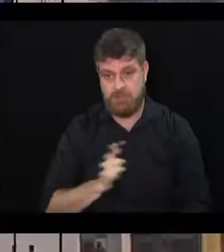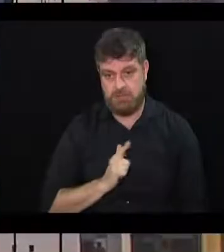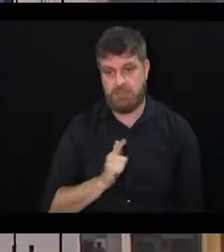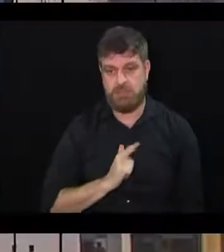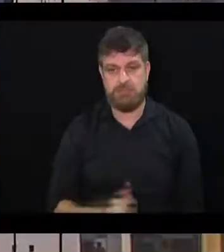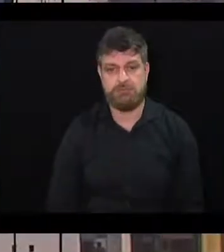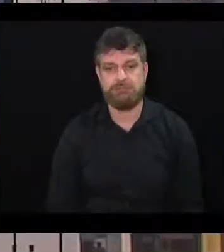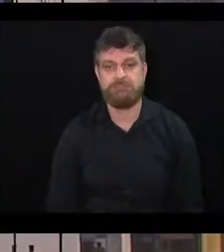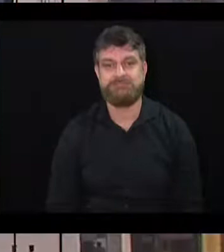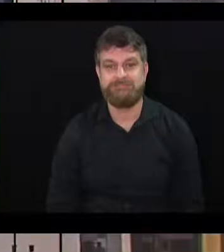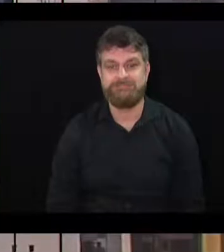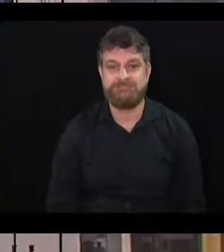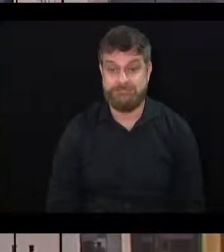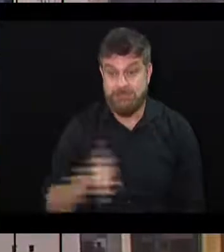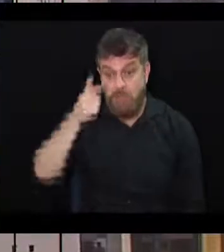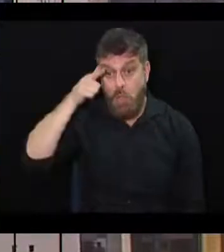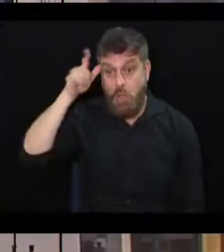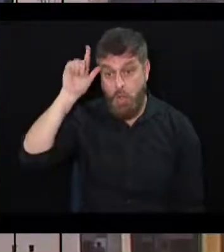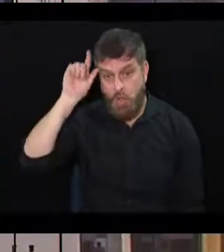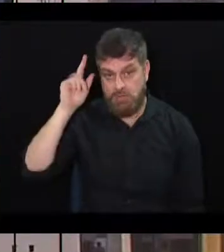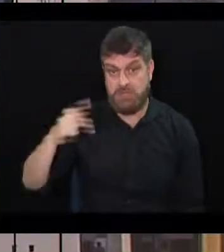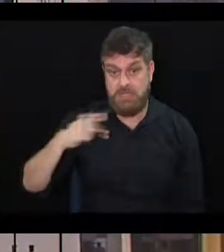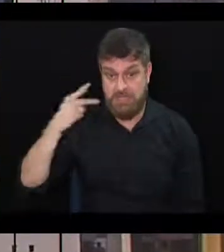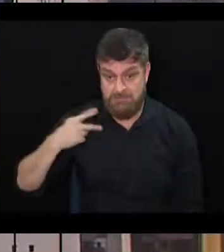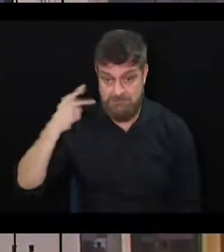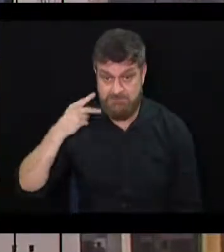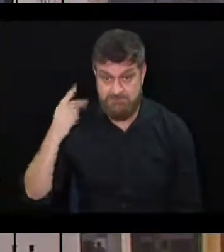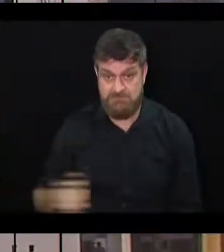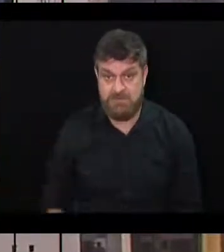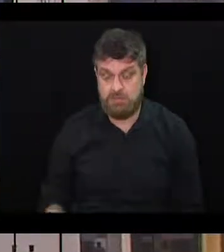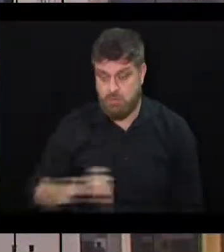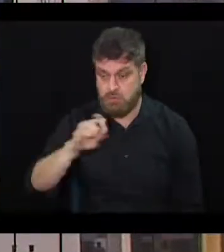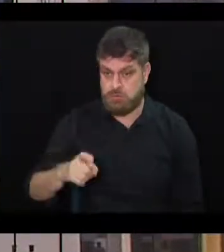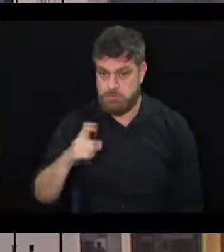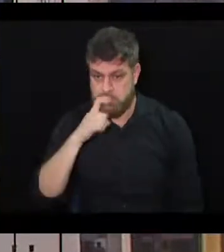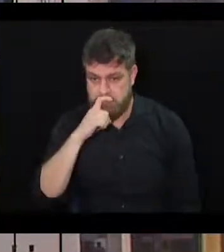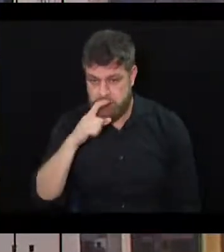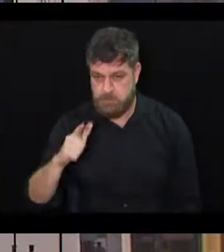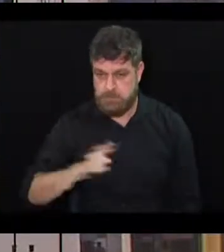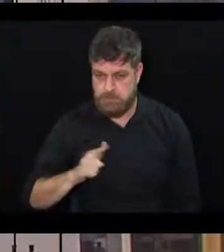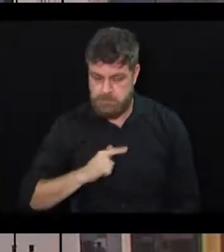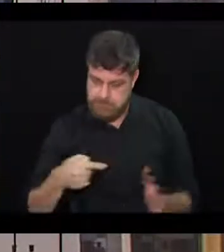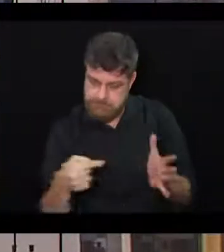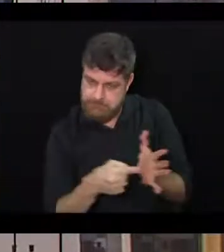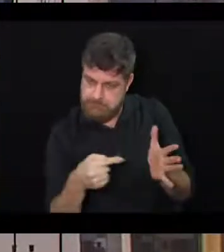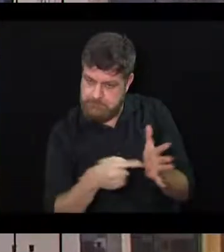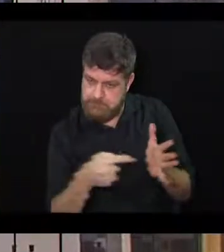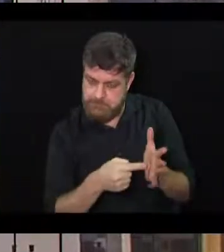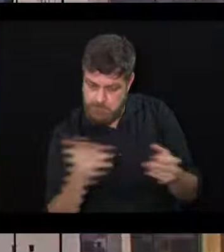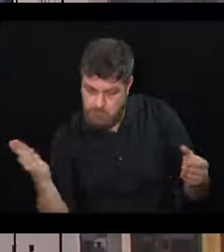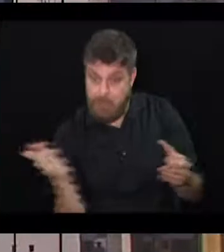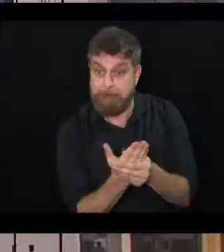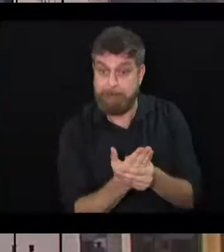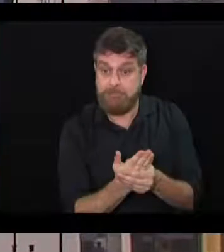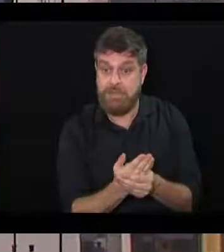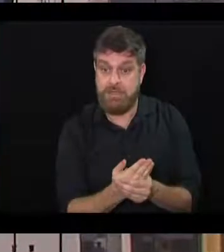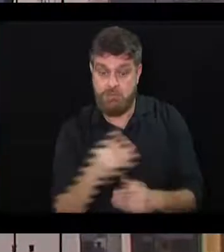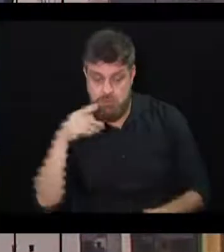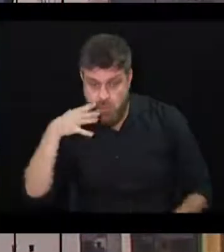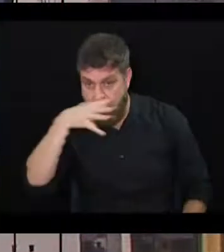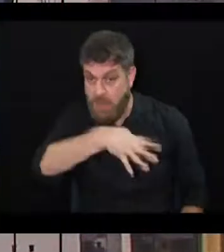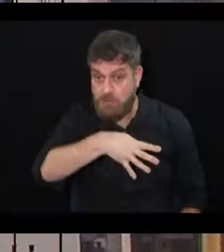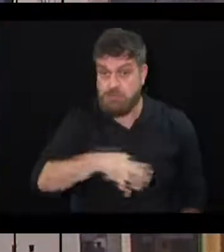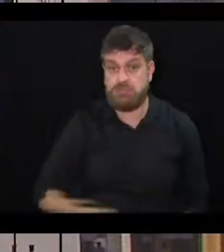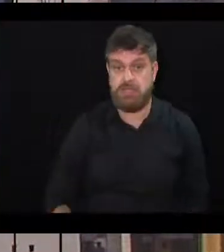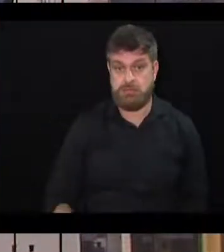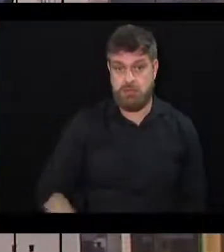Campinas. Ontem, o vereador Jorge Schneider retirou, no início da reunião ordinária, a solicitação que